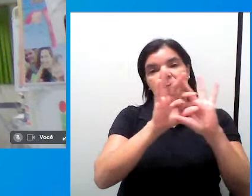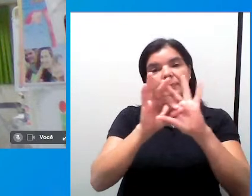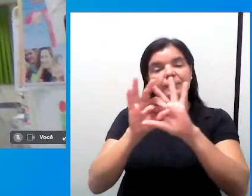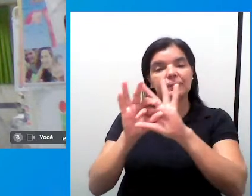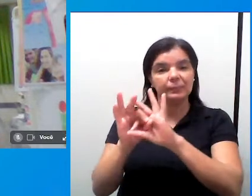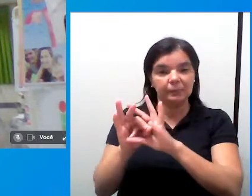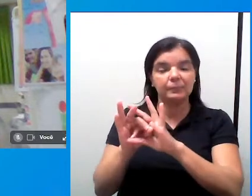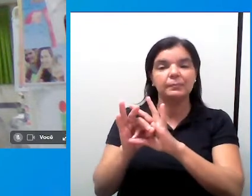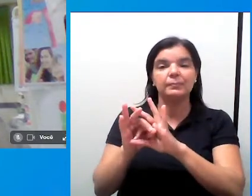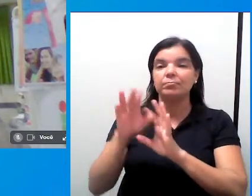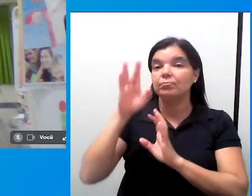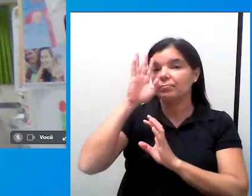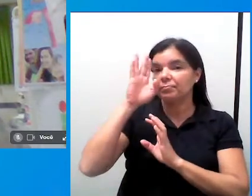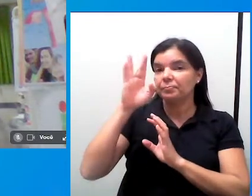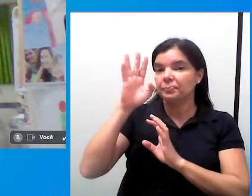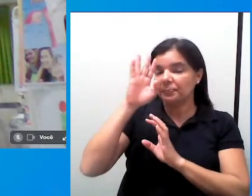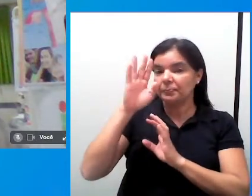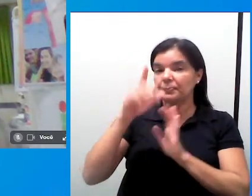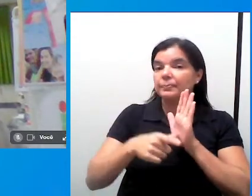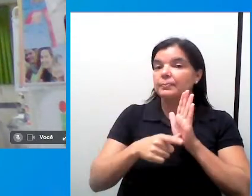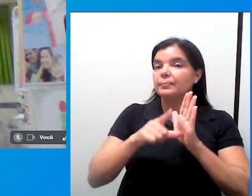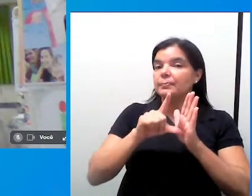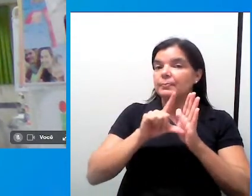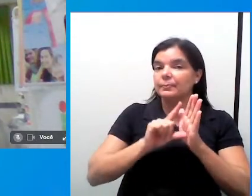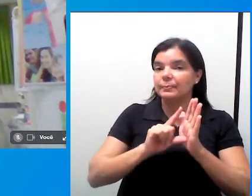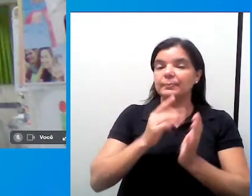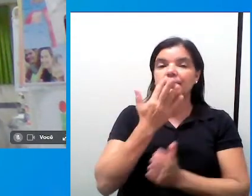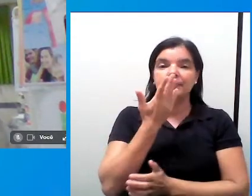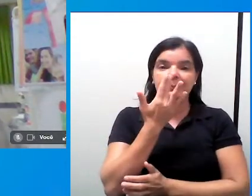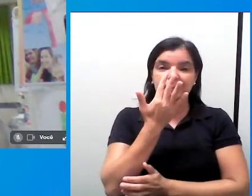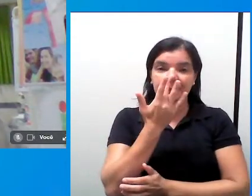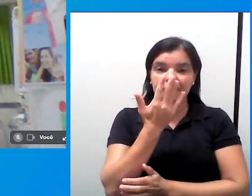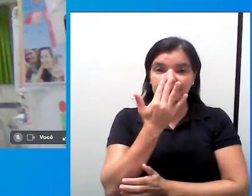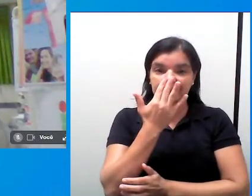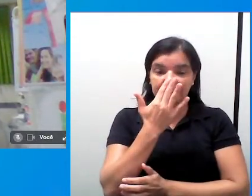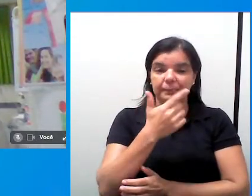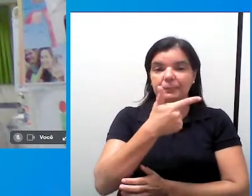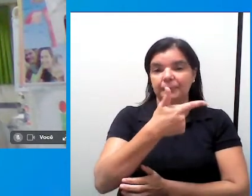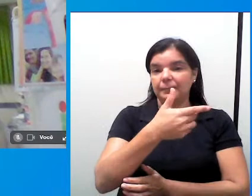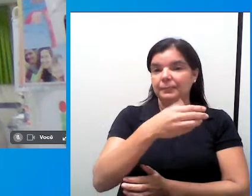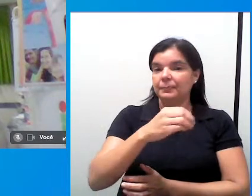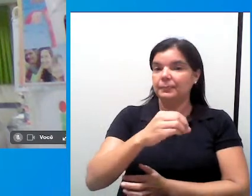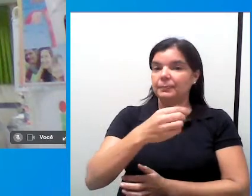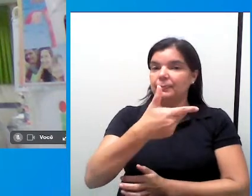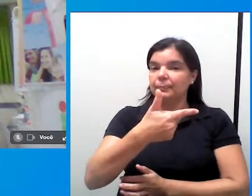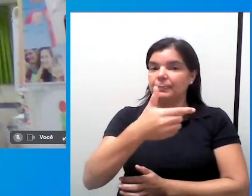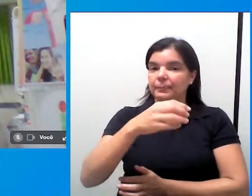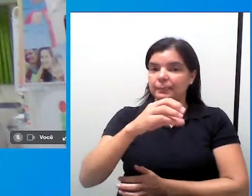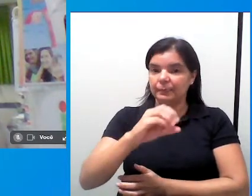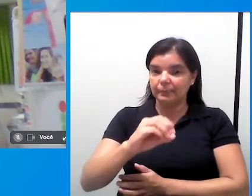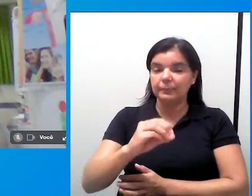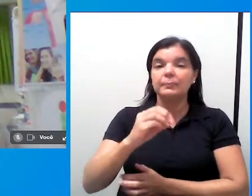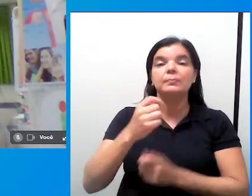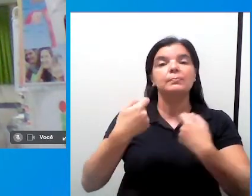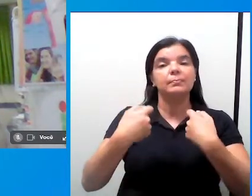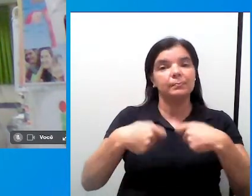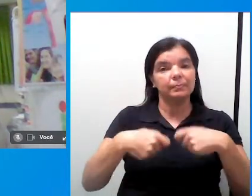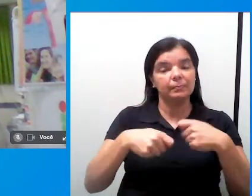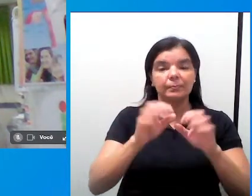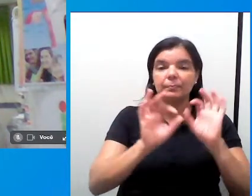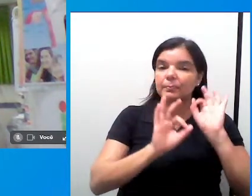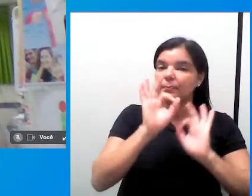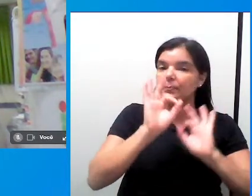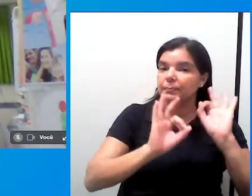inimaginável até antes de fevereiro de 2020. Nós tivemos que fazer esses ajustes e